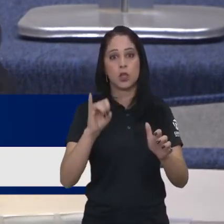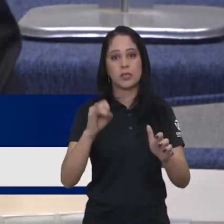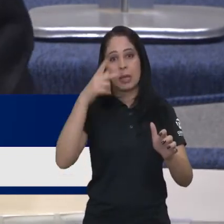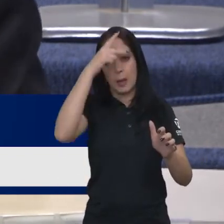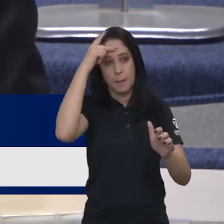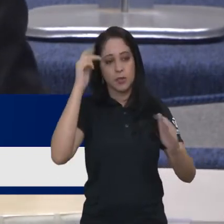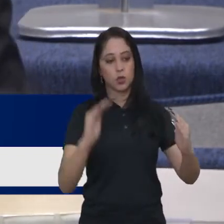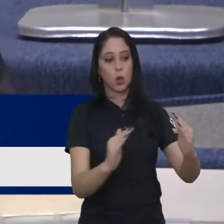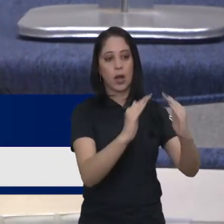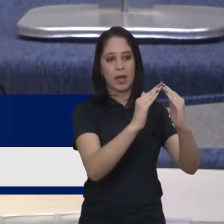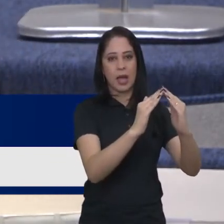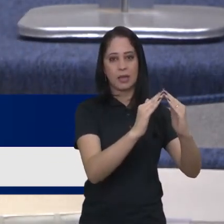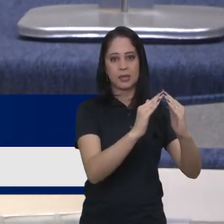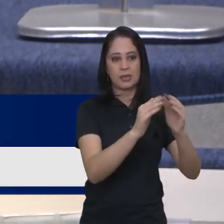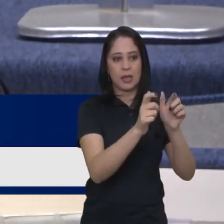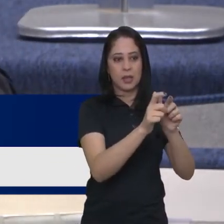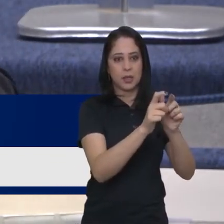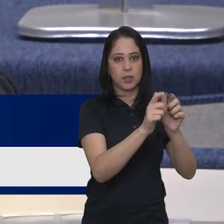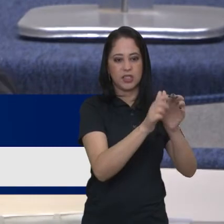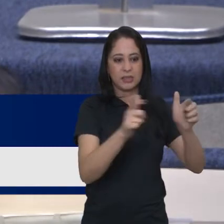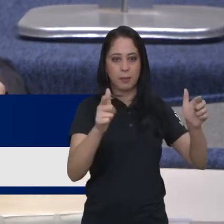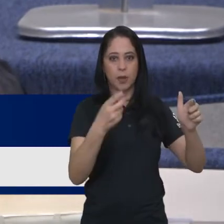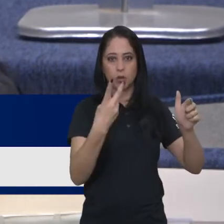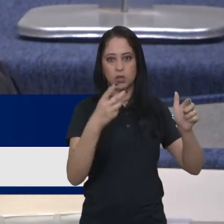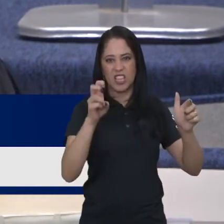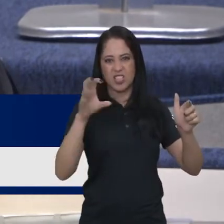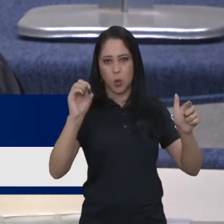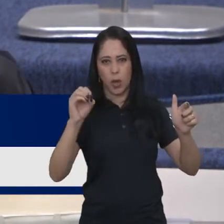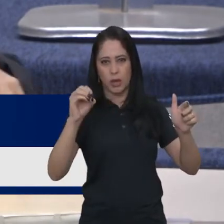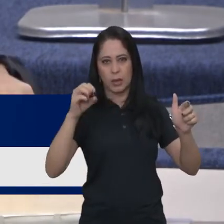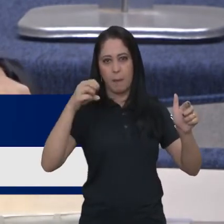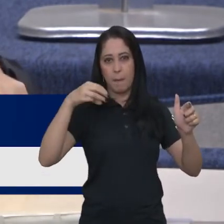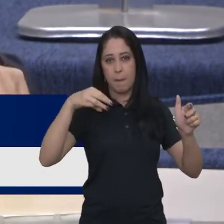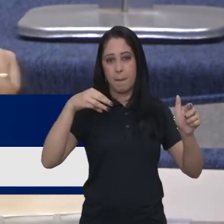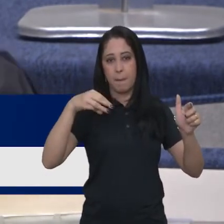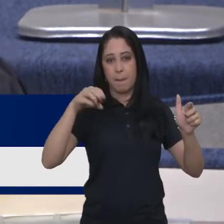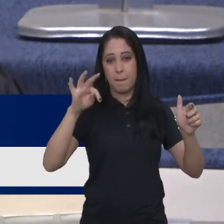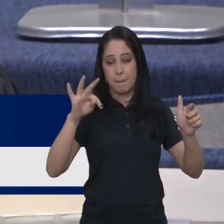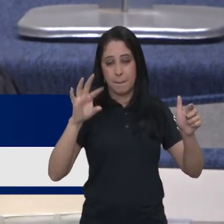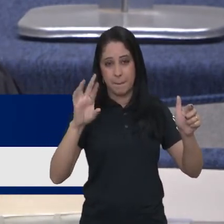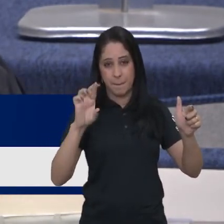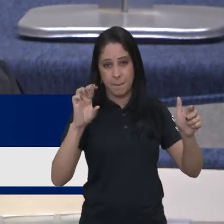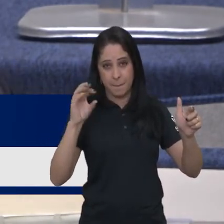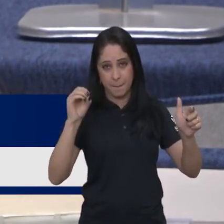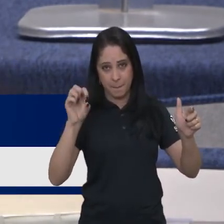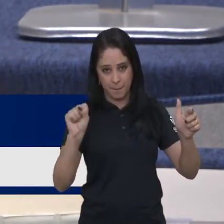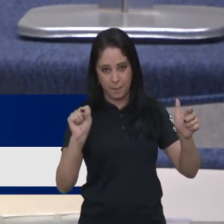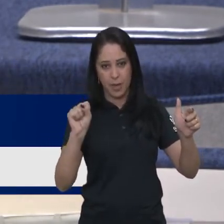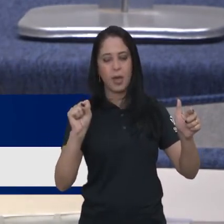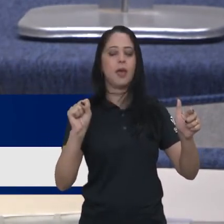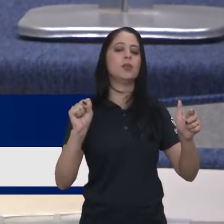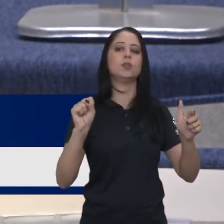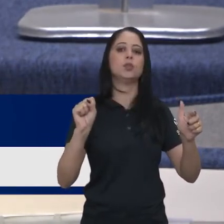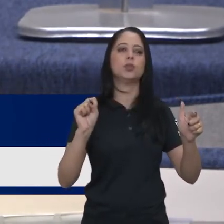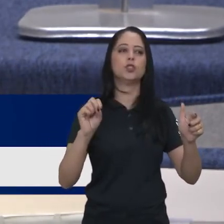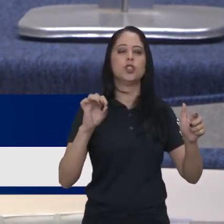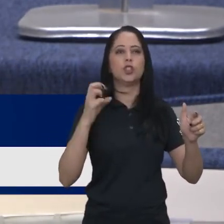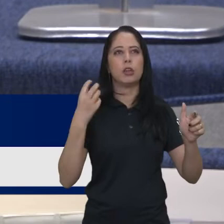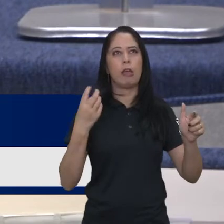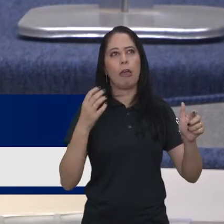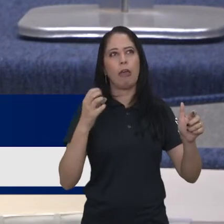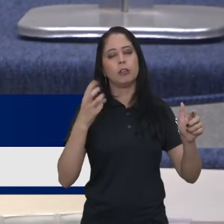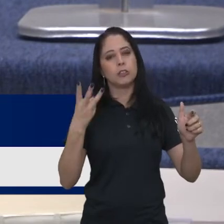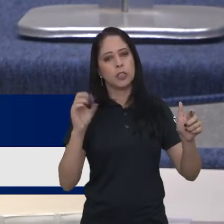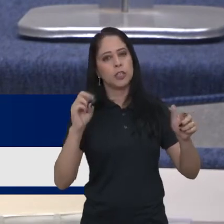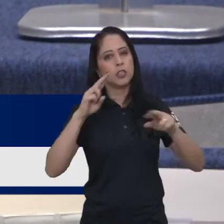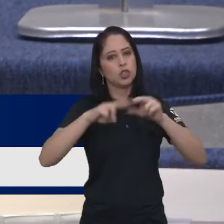ocupando imóvel de até 250 metros para fins de moradia, que tivesse cinco anos completados em 30 de junho